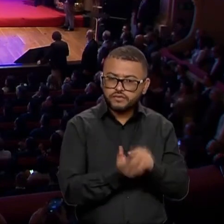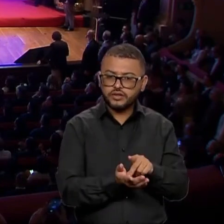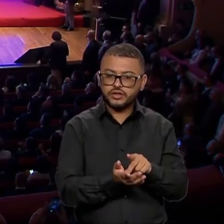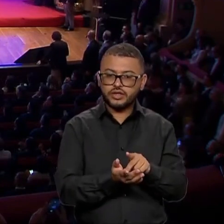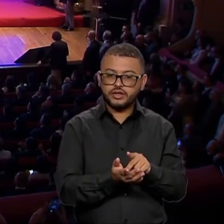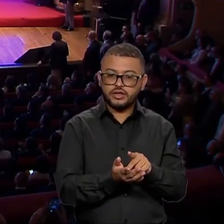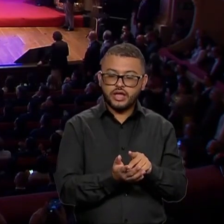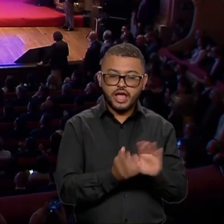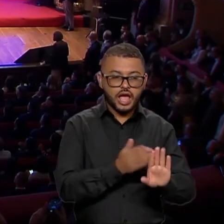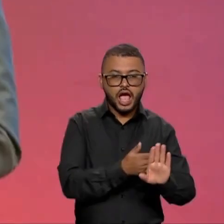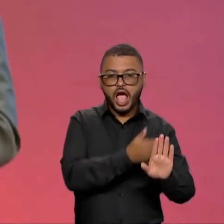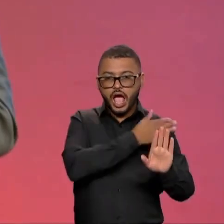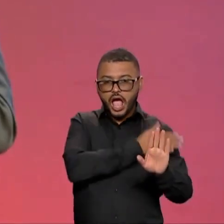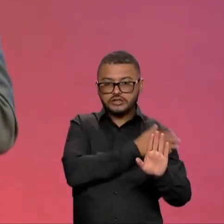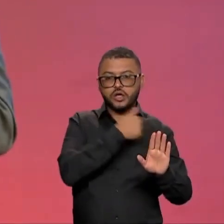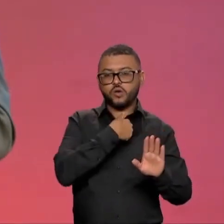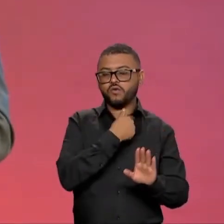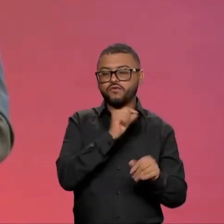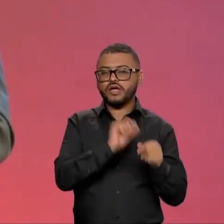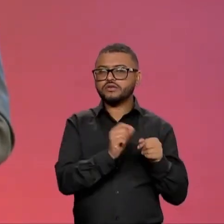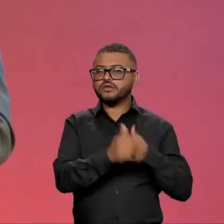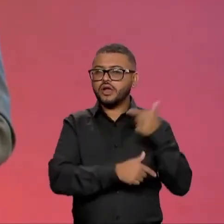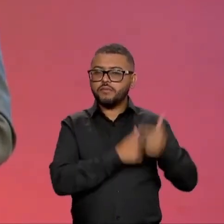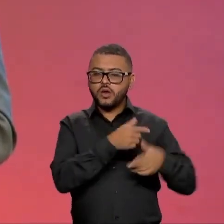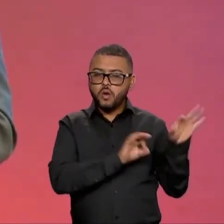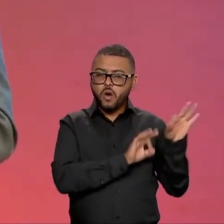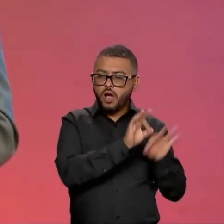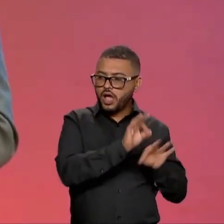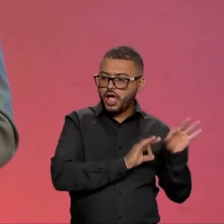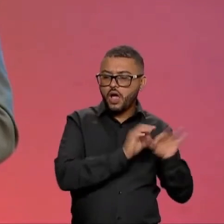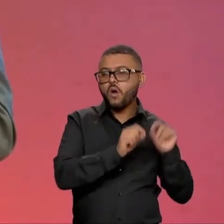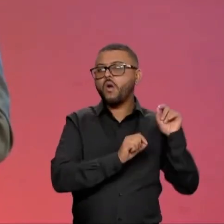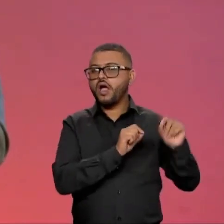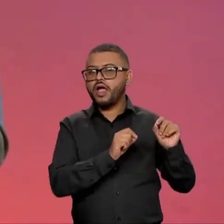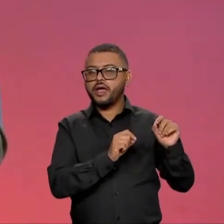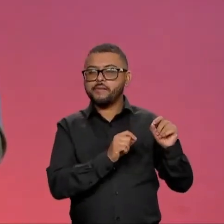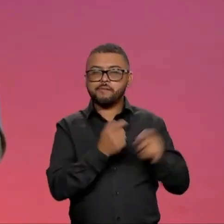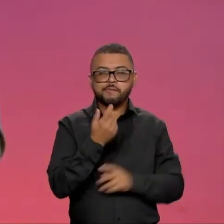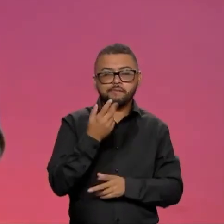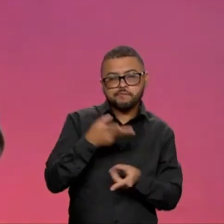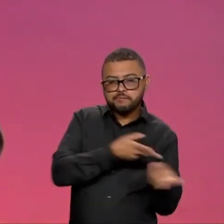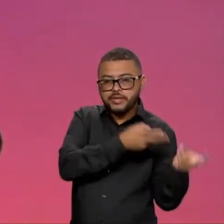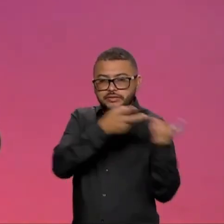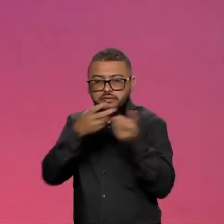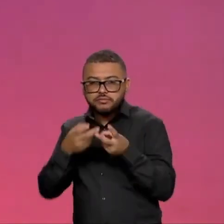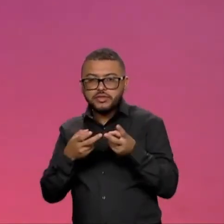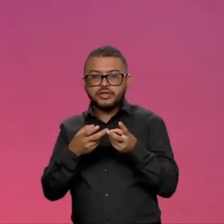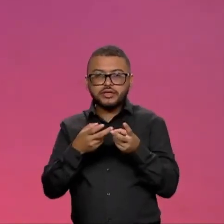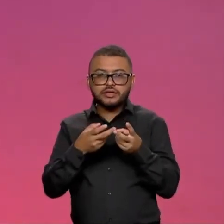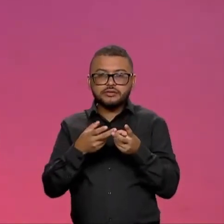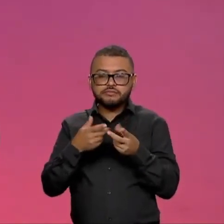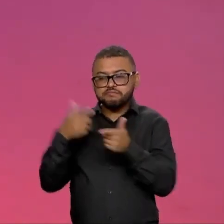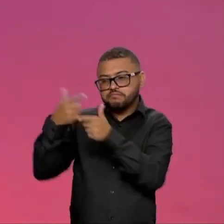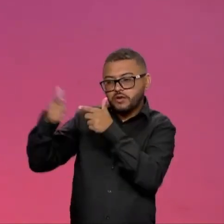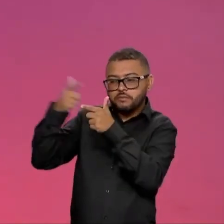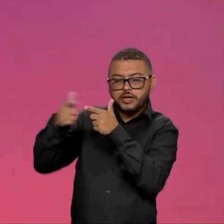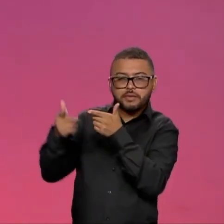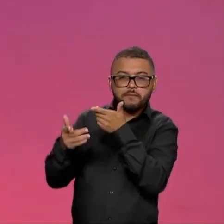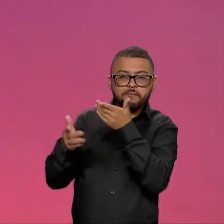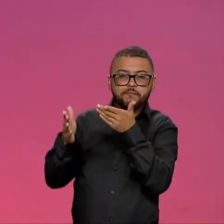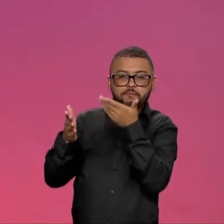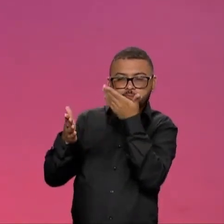Até agora, o que nós fizemos foi reparar aquilo que tinha